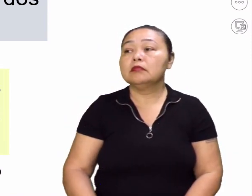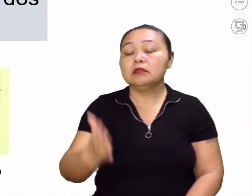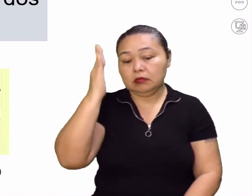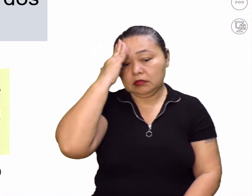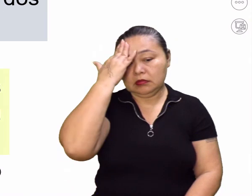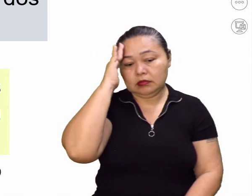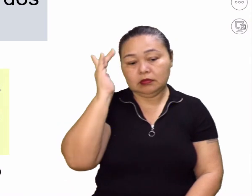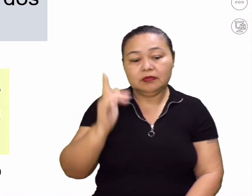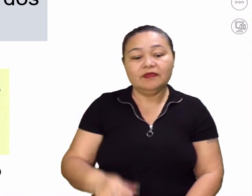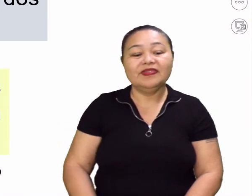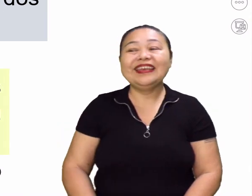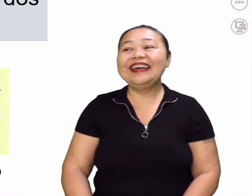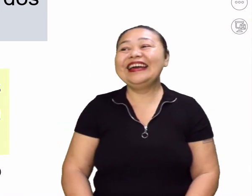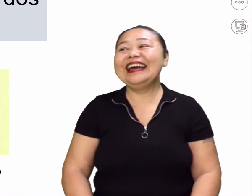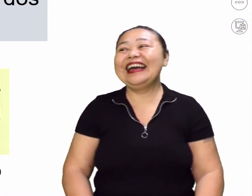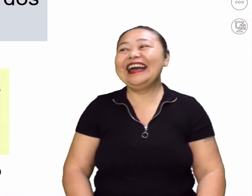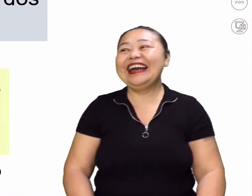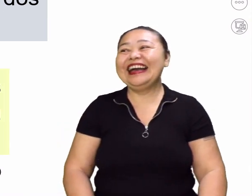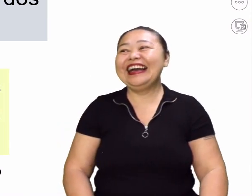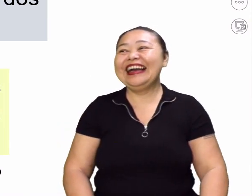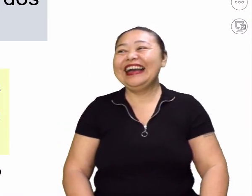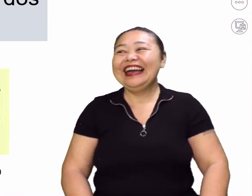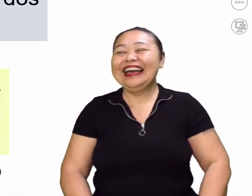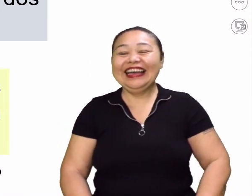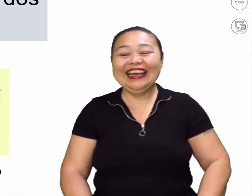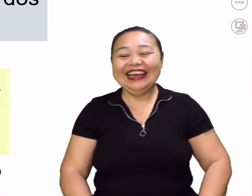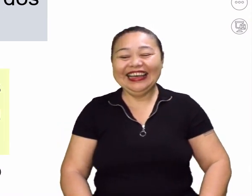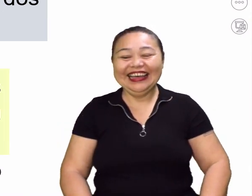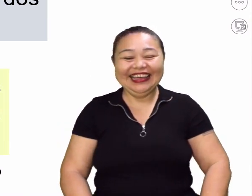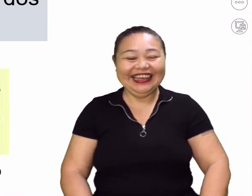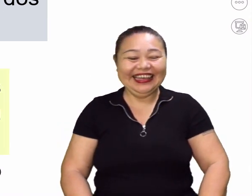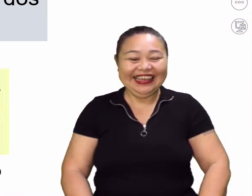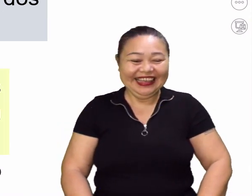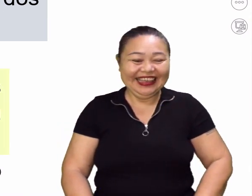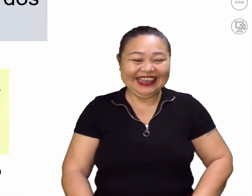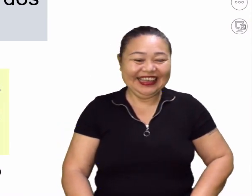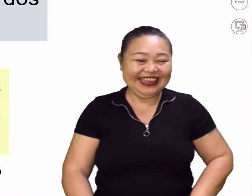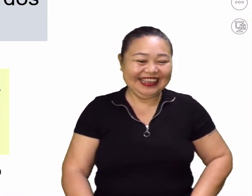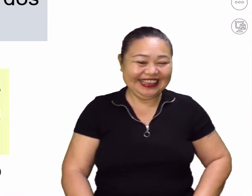aqui como é que apagou isso aqui. Será que foi escrito com o pincel atômico?